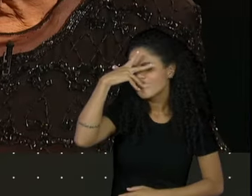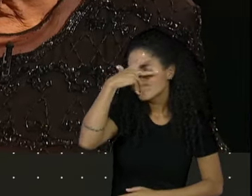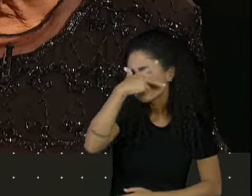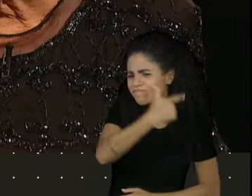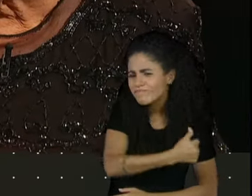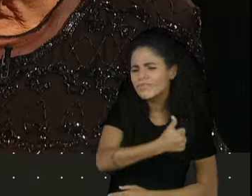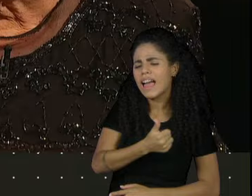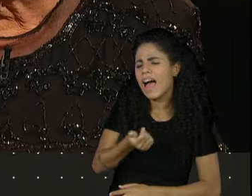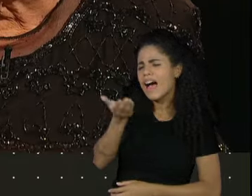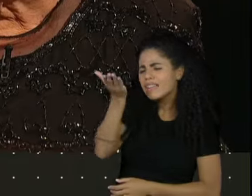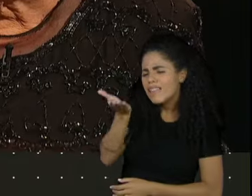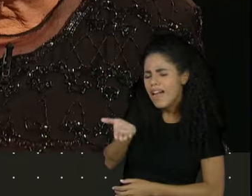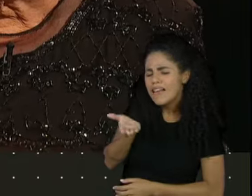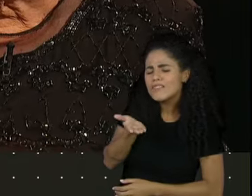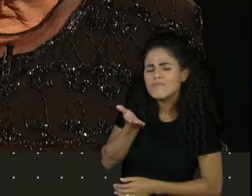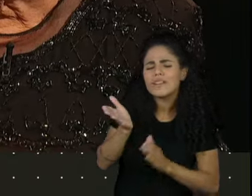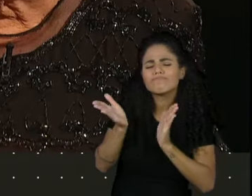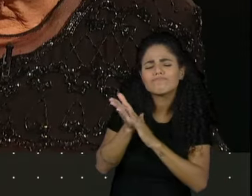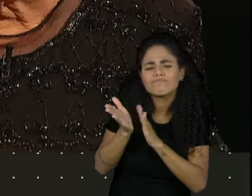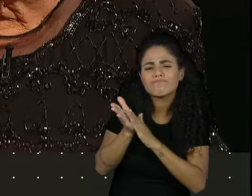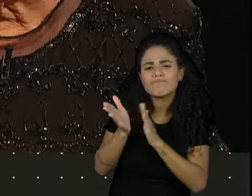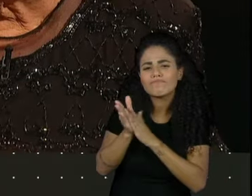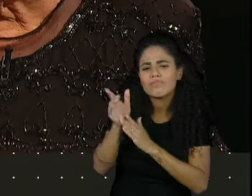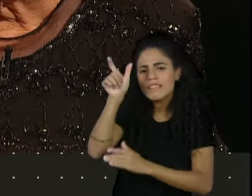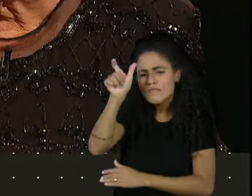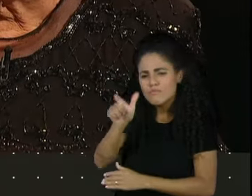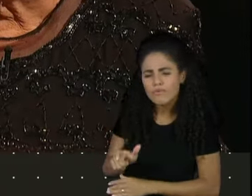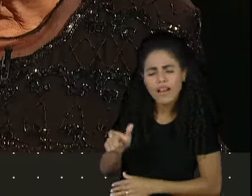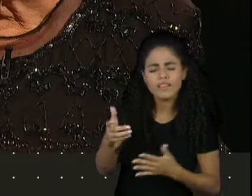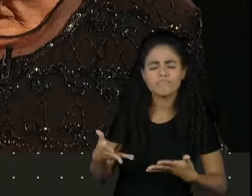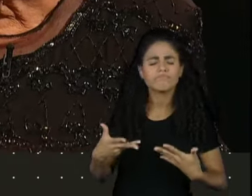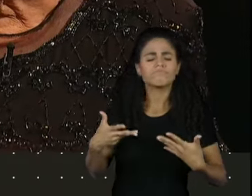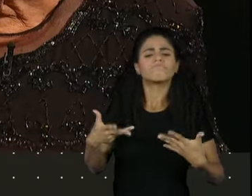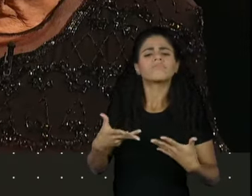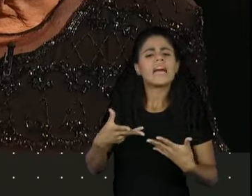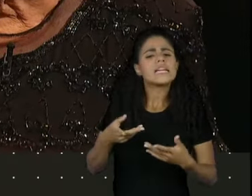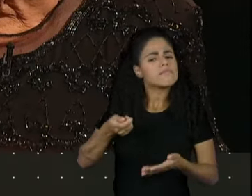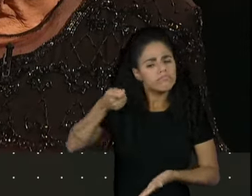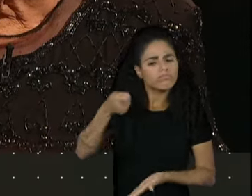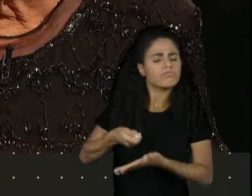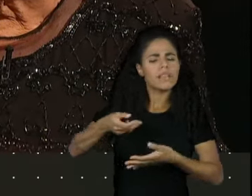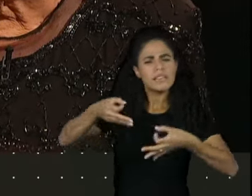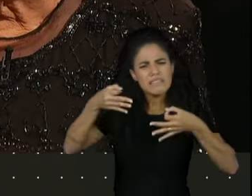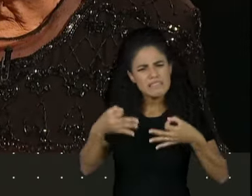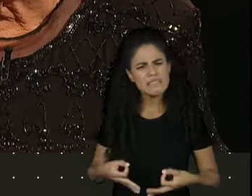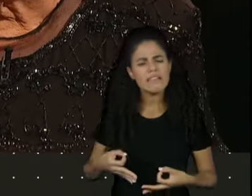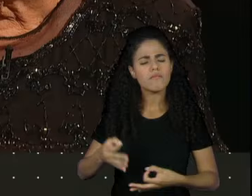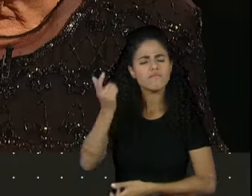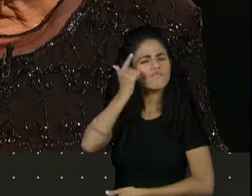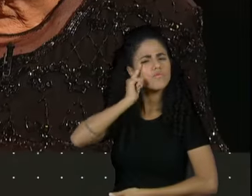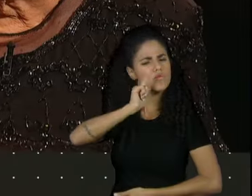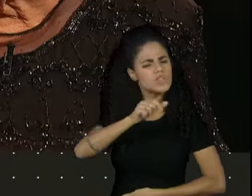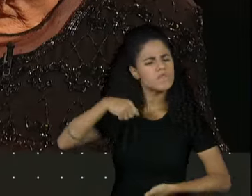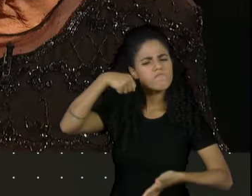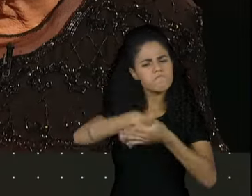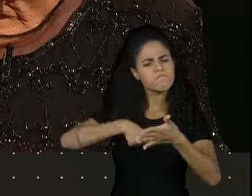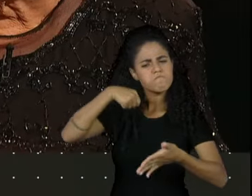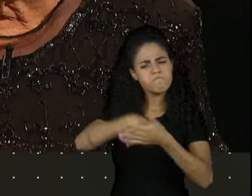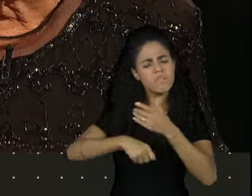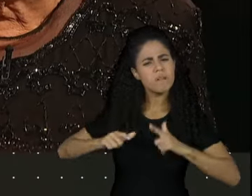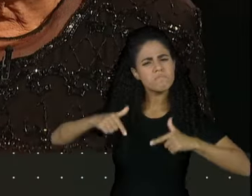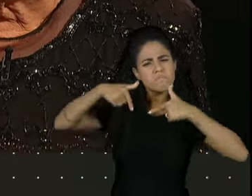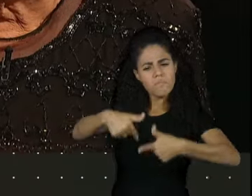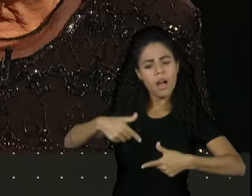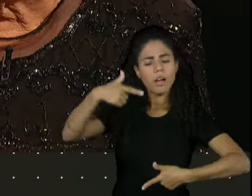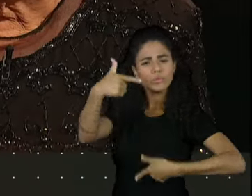figura, além de ser muito ousada, sempre bateu o pé para fazer o que quis, sabe? Na carreira, ela nunca